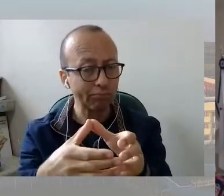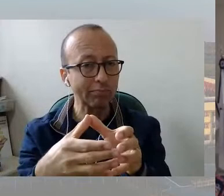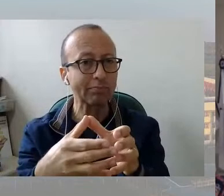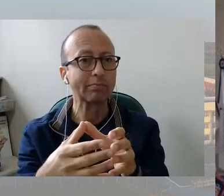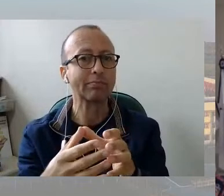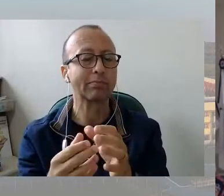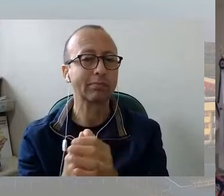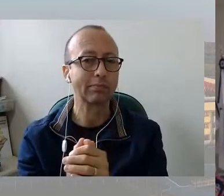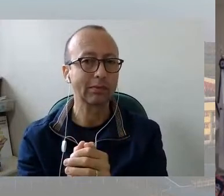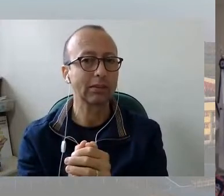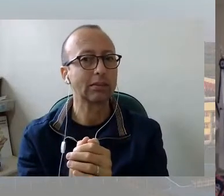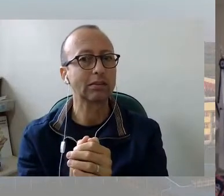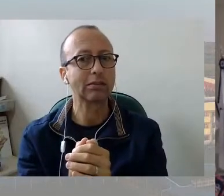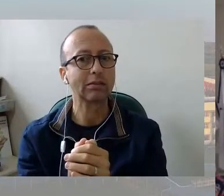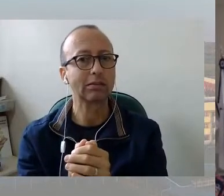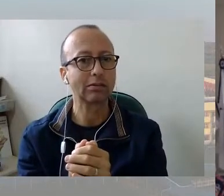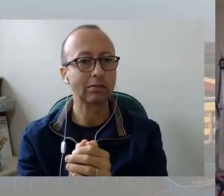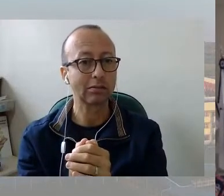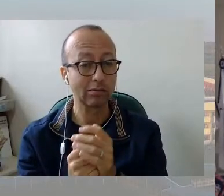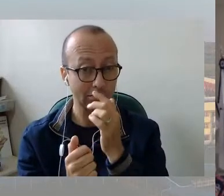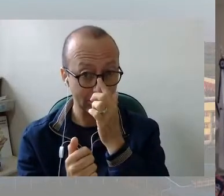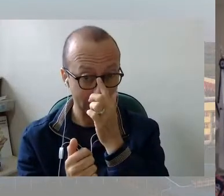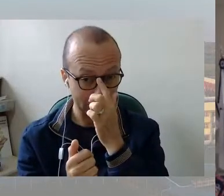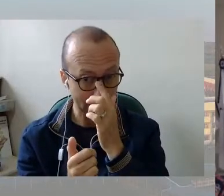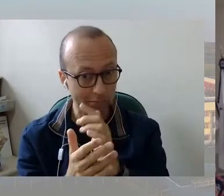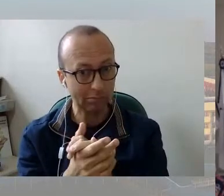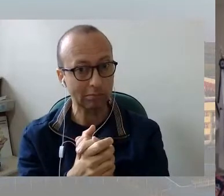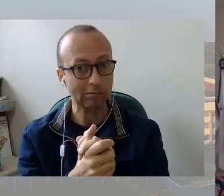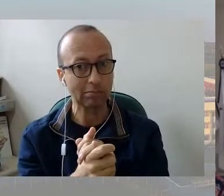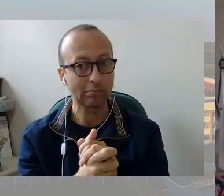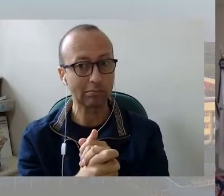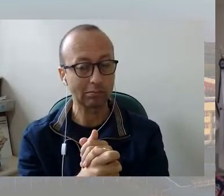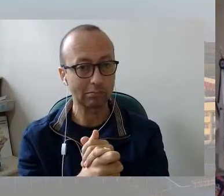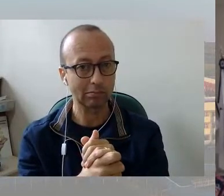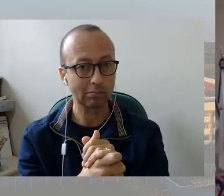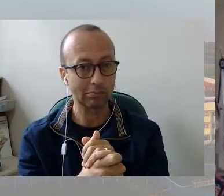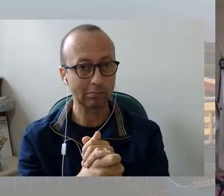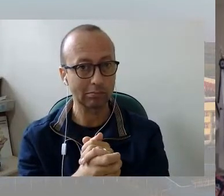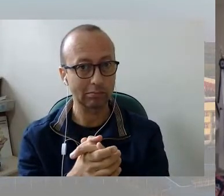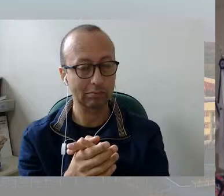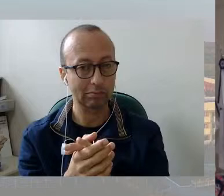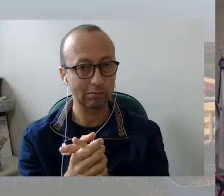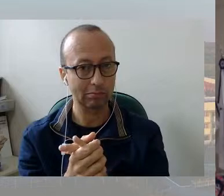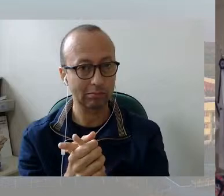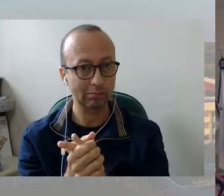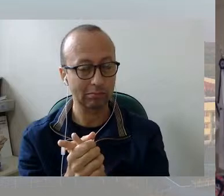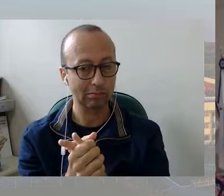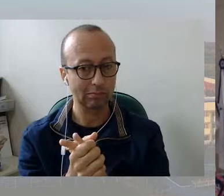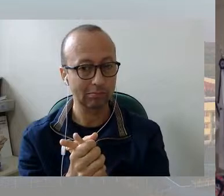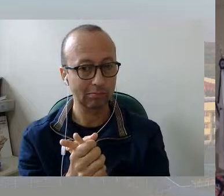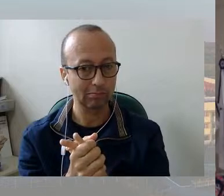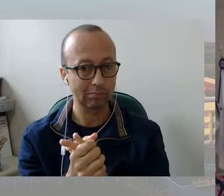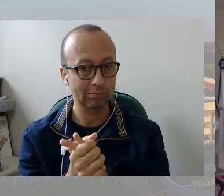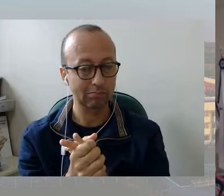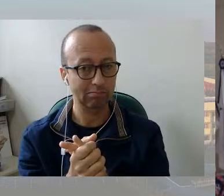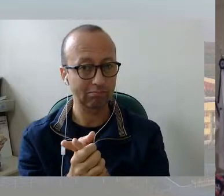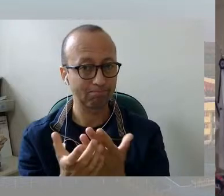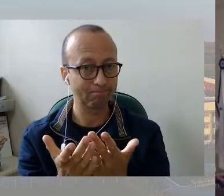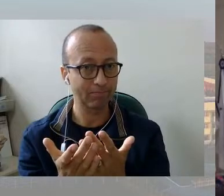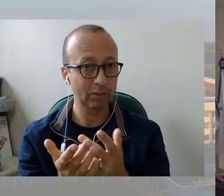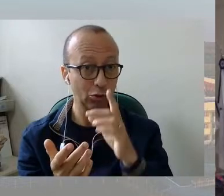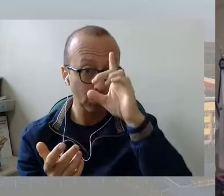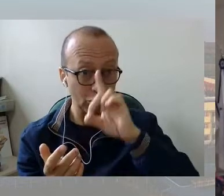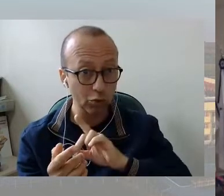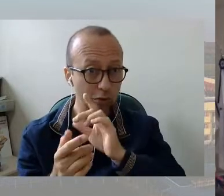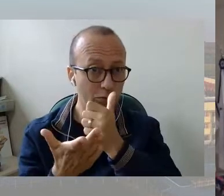essa instituição não tivesse garantido o direito de ter a homenagem garantida do início ao fim da cerimônia. Racismo estrutural.